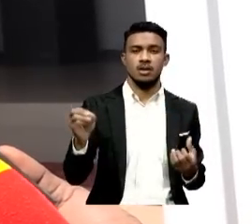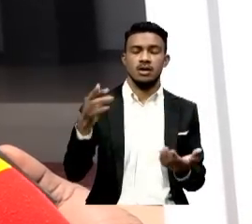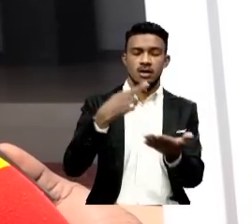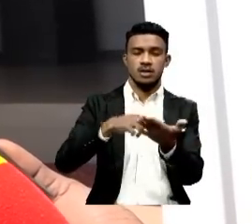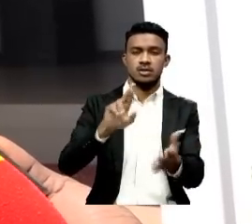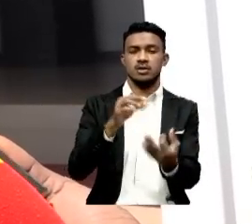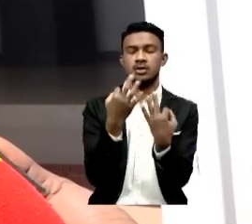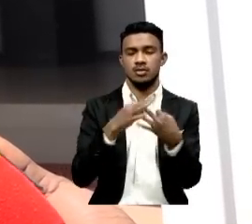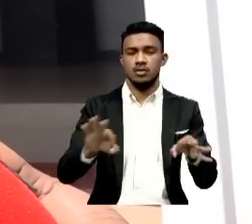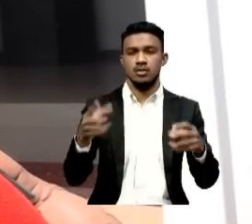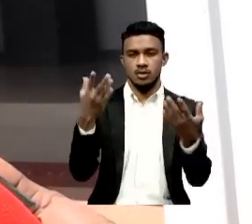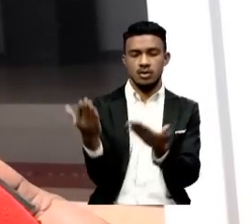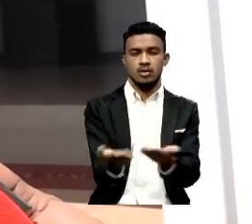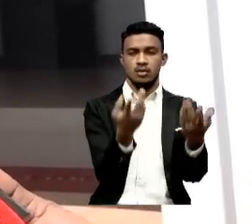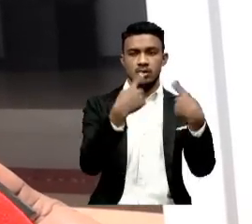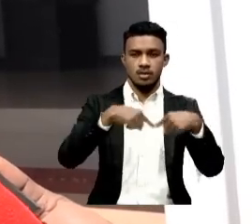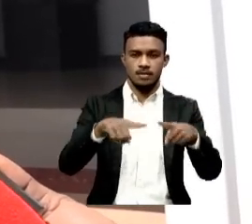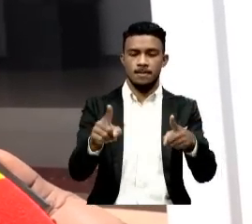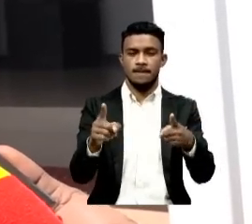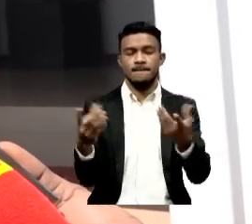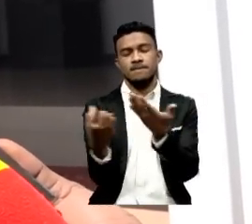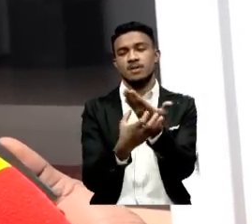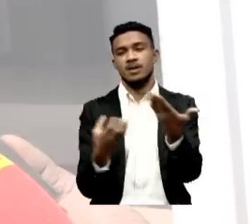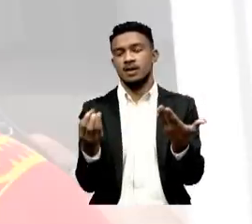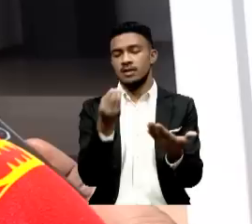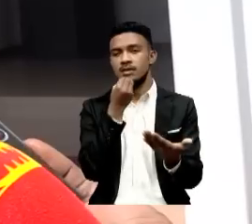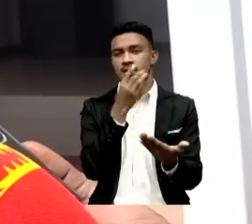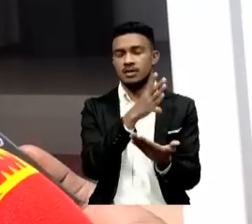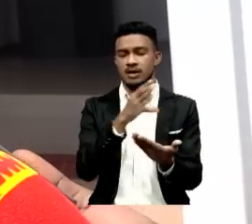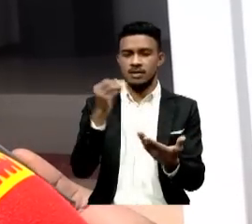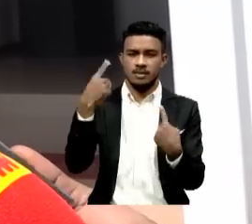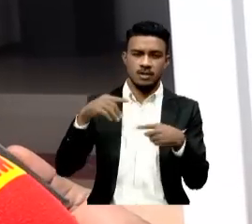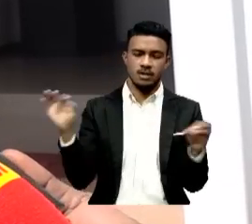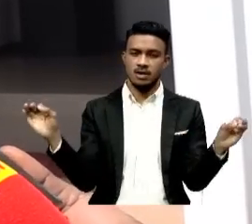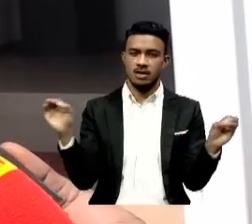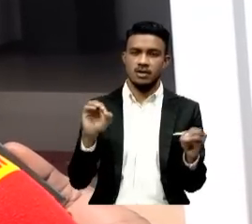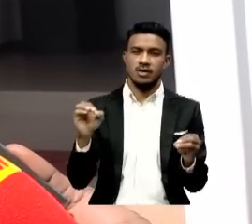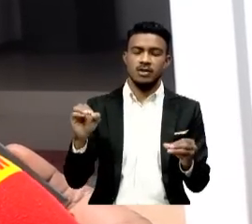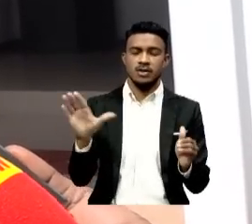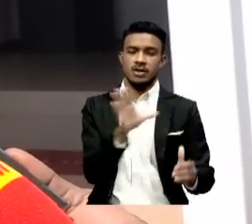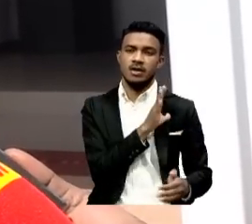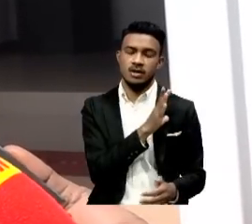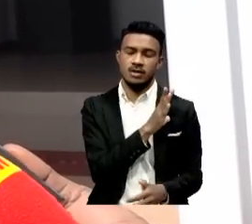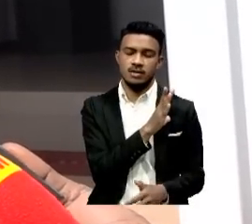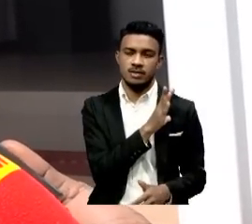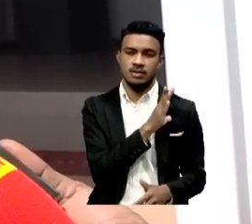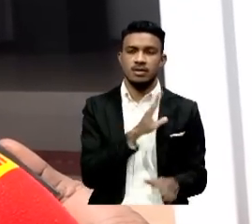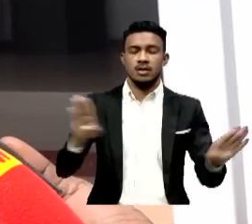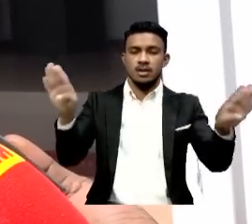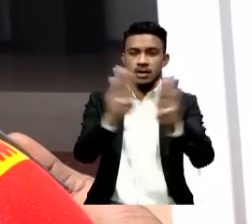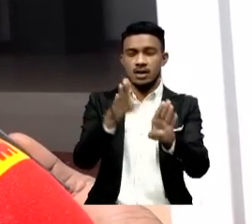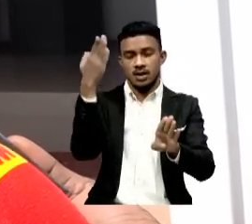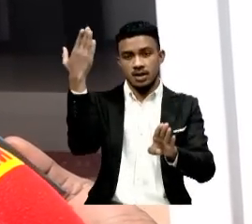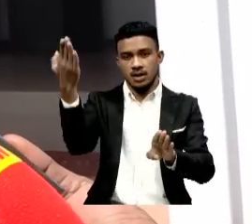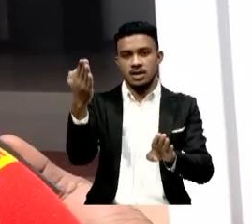tende te tem taça que filha fala depois lor lista vai atacar isso quando lá ia na protesto ruma três basta atacar isso como os três